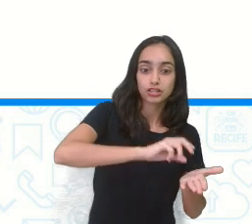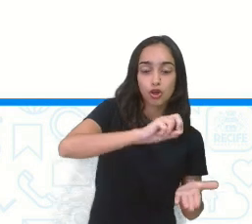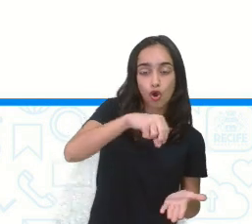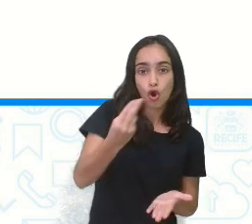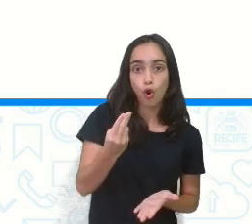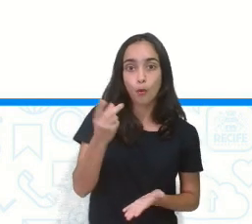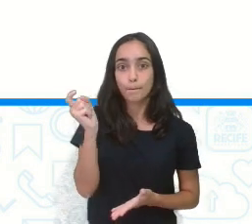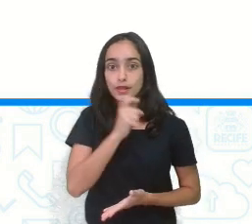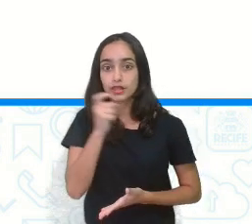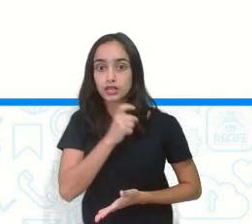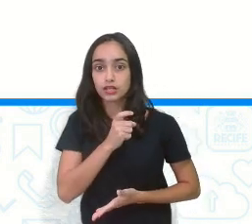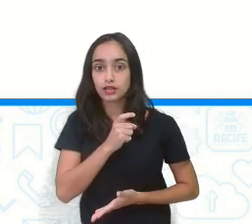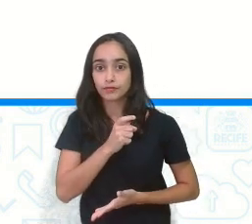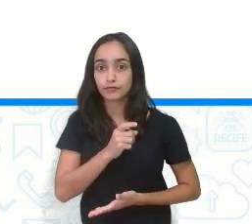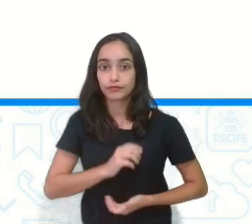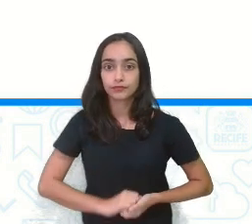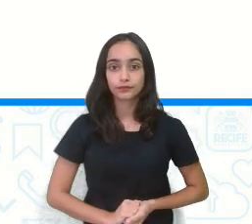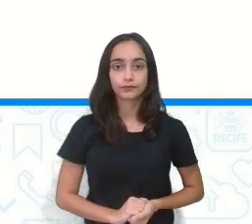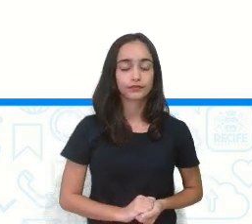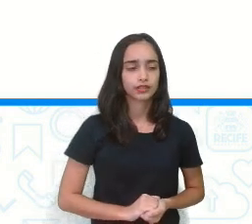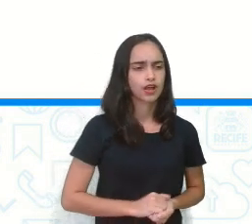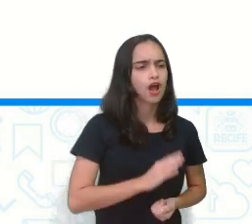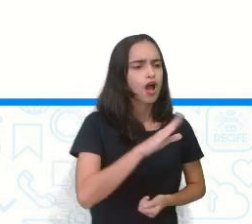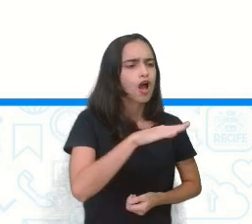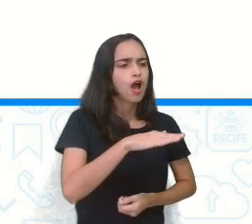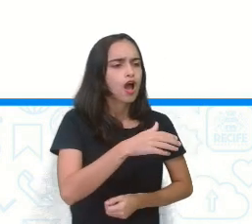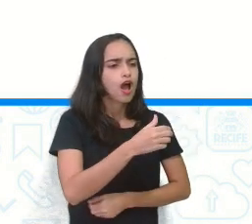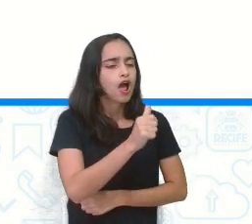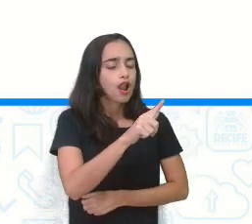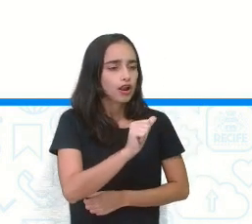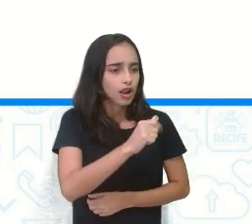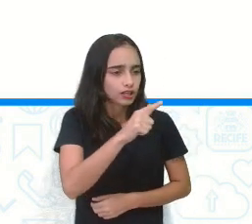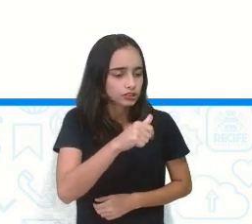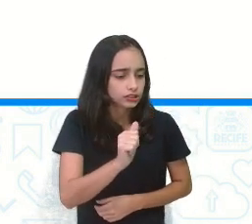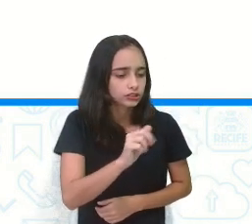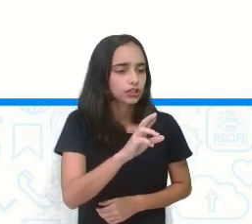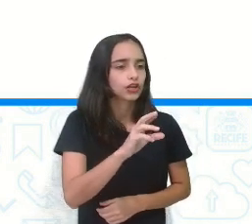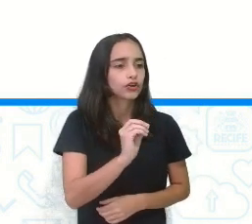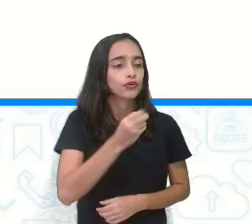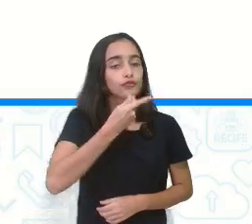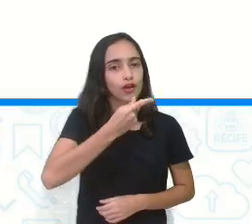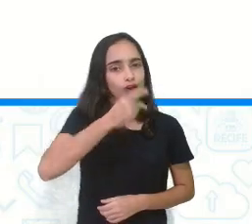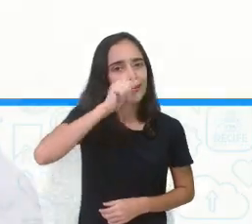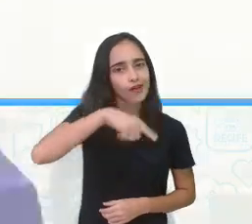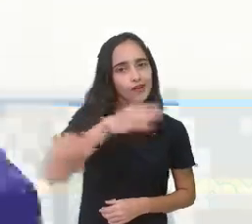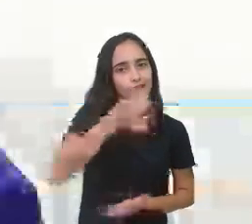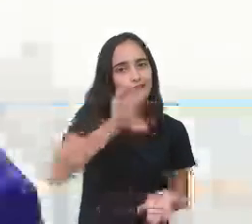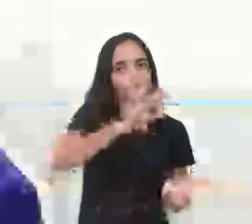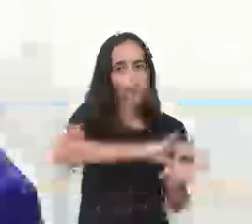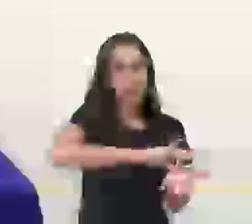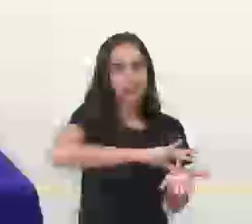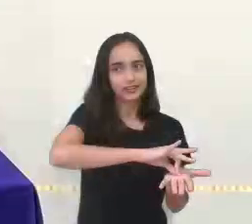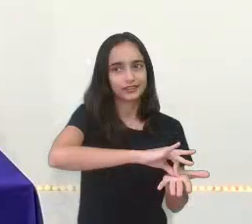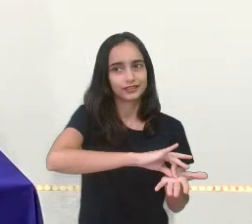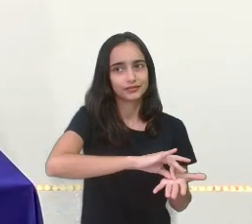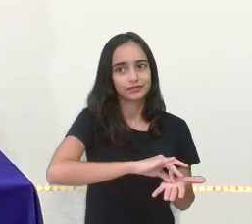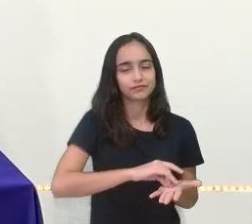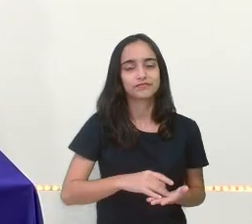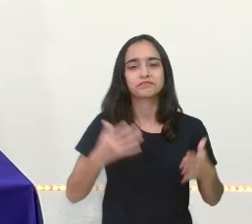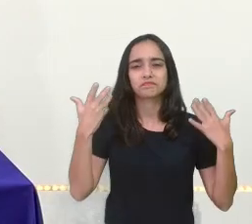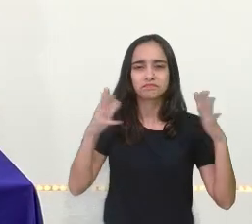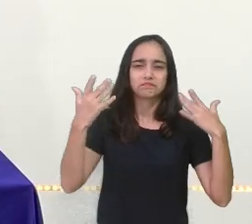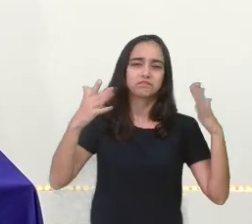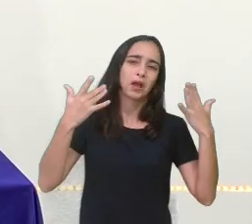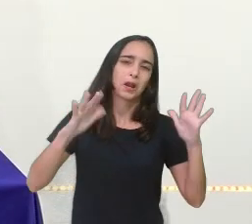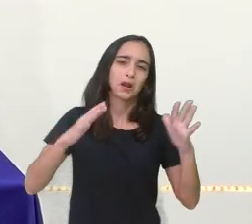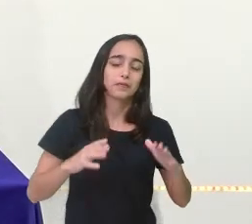resposta aqui no chat. E aí, professora Sandra? Lázaro disse que é verdadeiro. Exatamente, Lázaro. Exatamente.